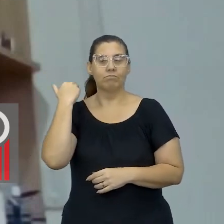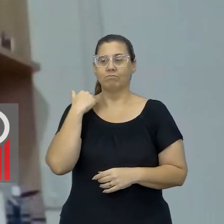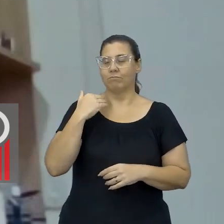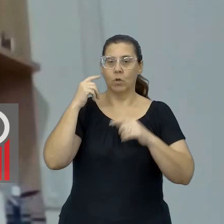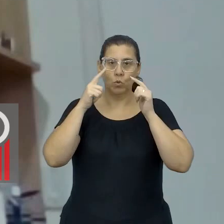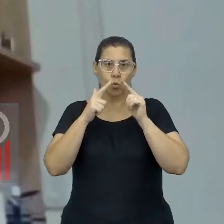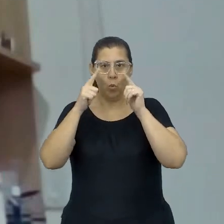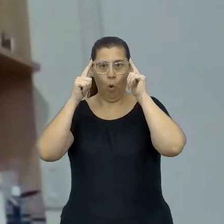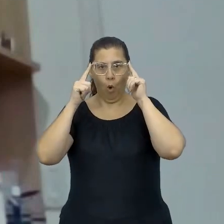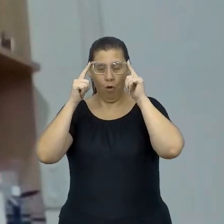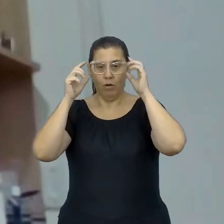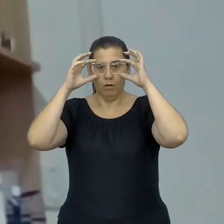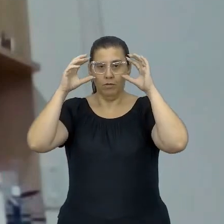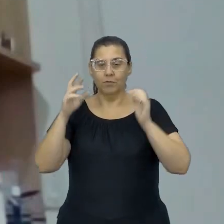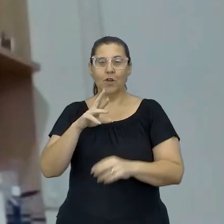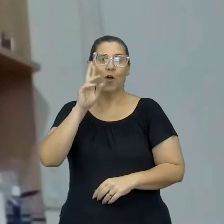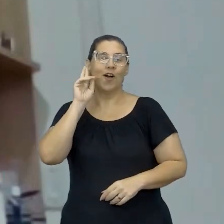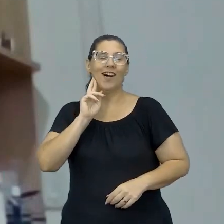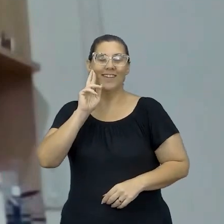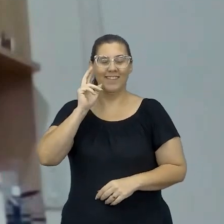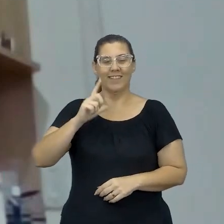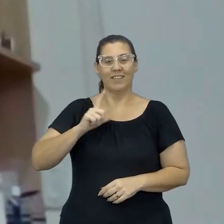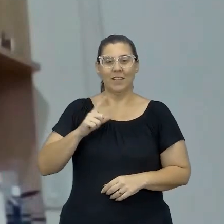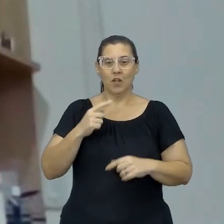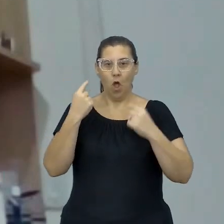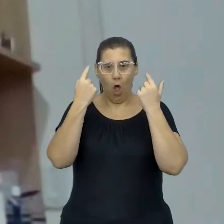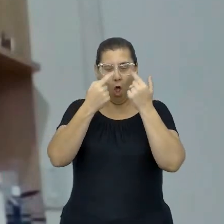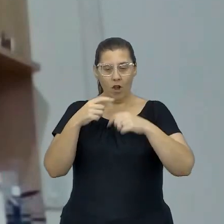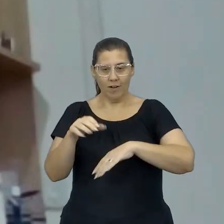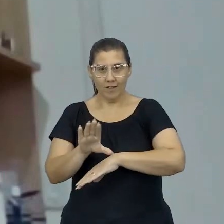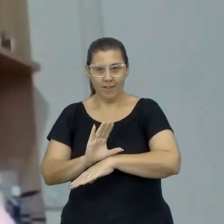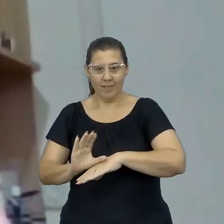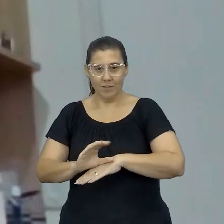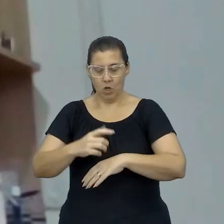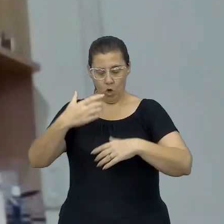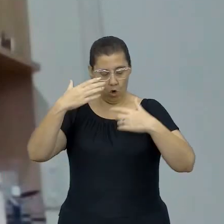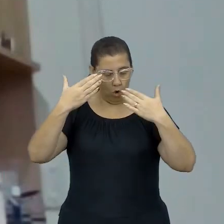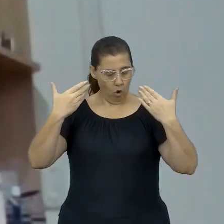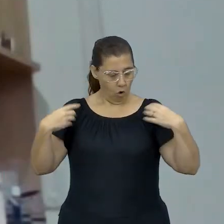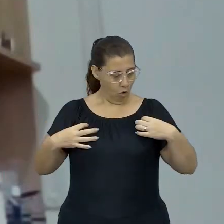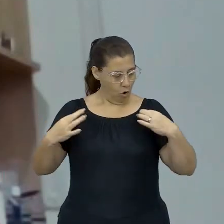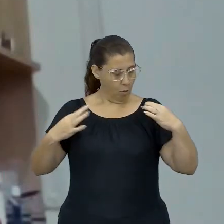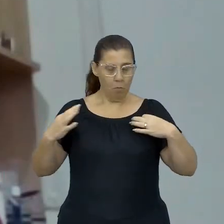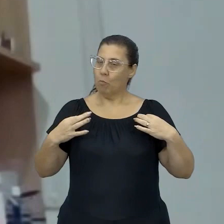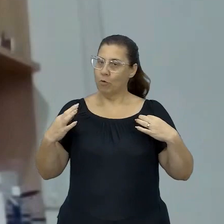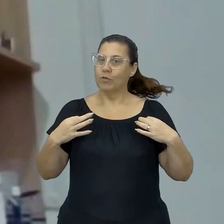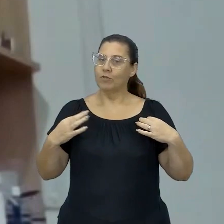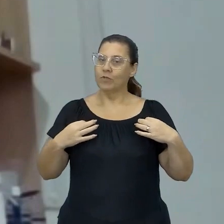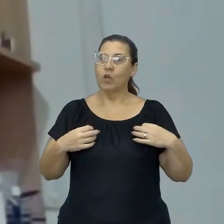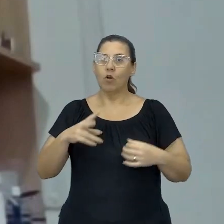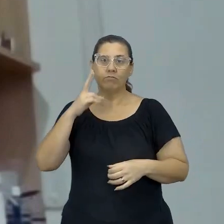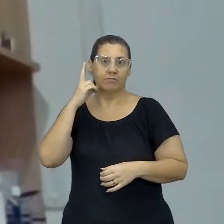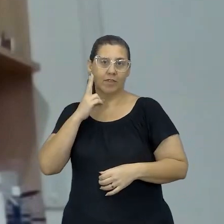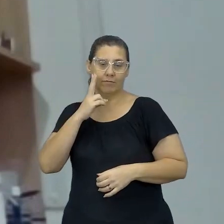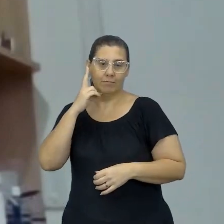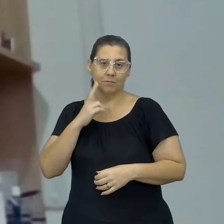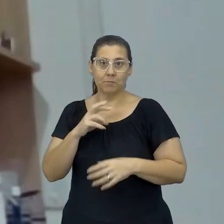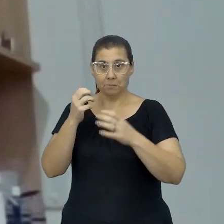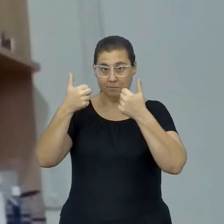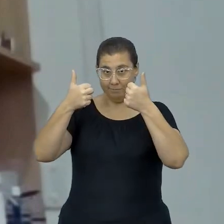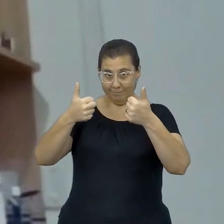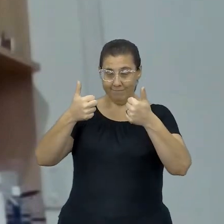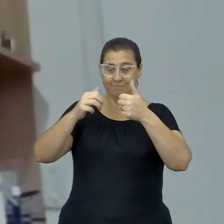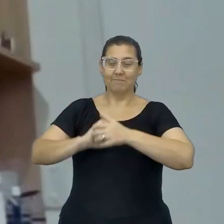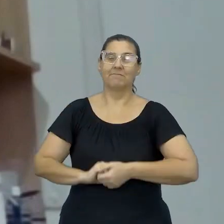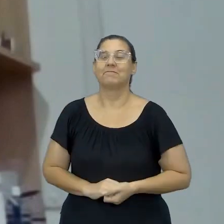um óculos rosa, tenho olhos castanhos e estou hoje usando uma blusinha na cor vinho. Tá bem?